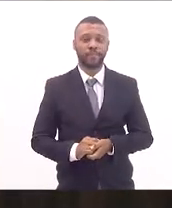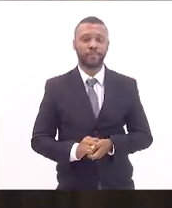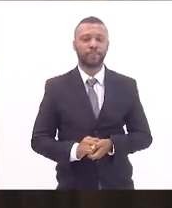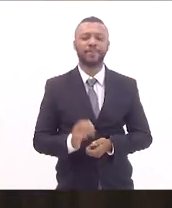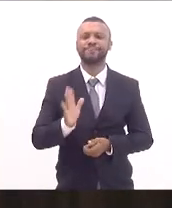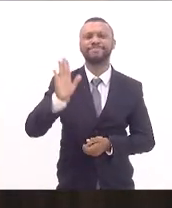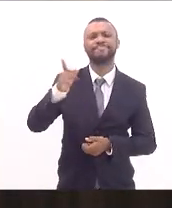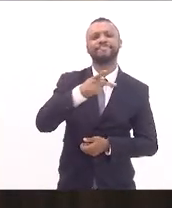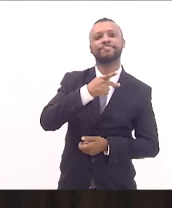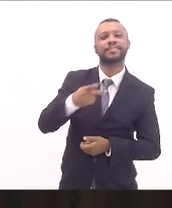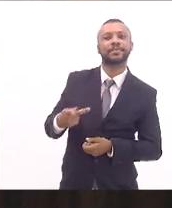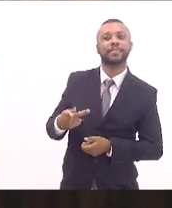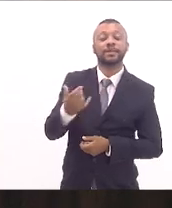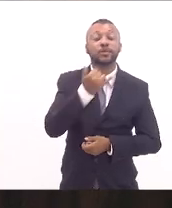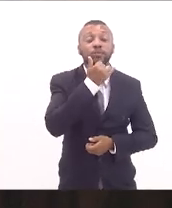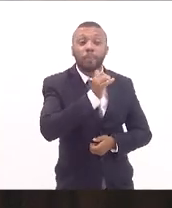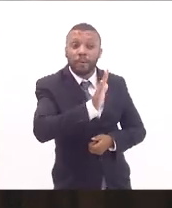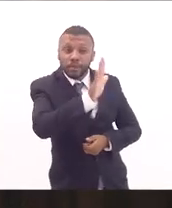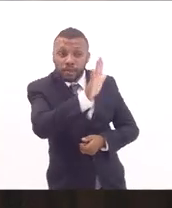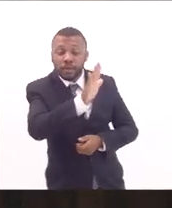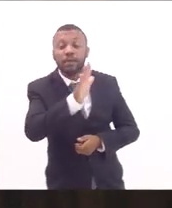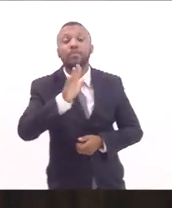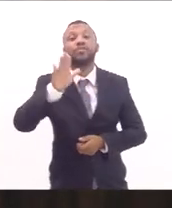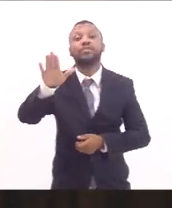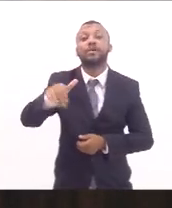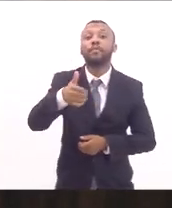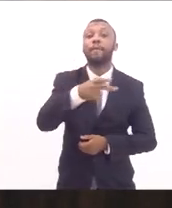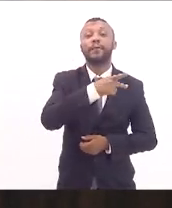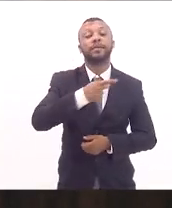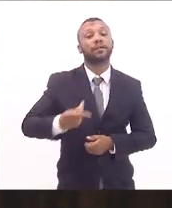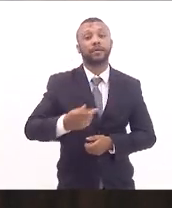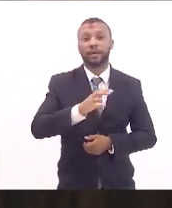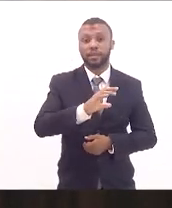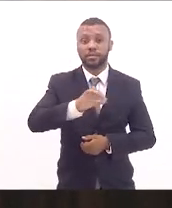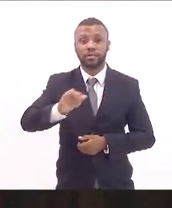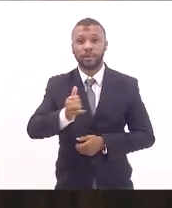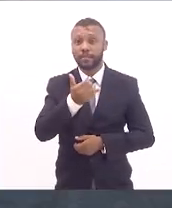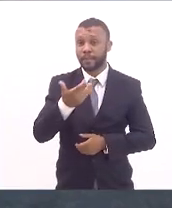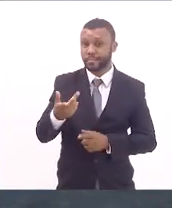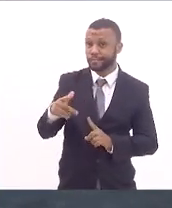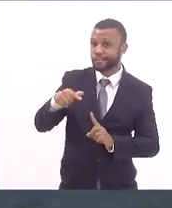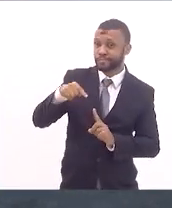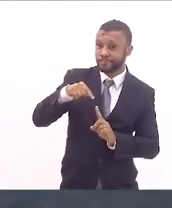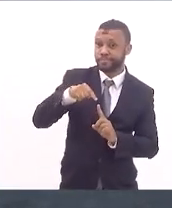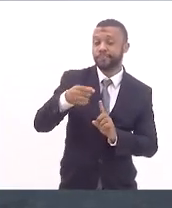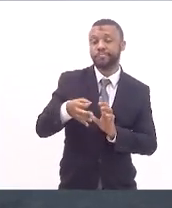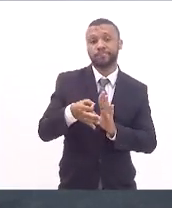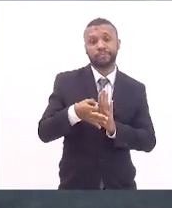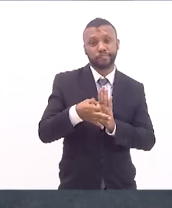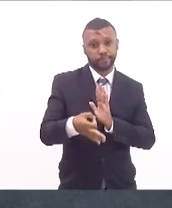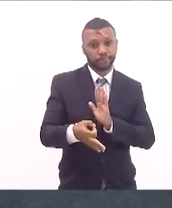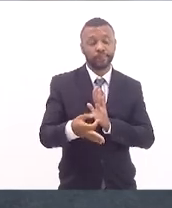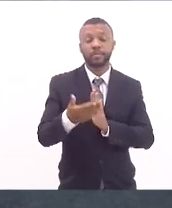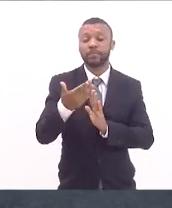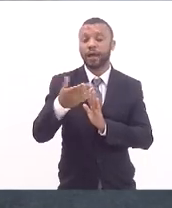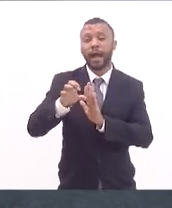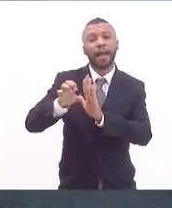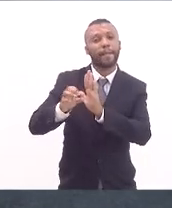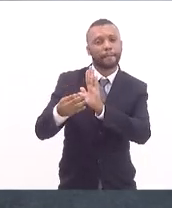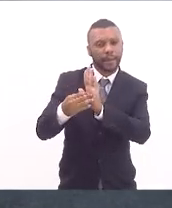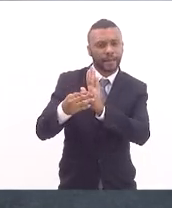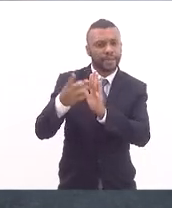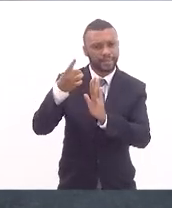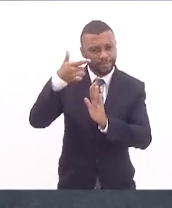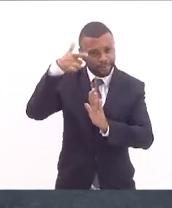o seu presente eu eu chamo o presidente da comissão de seleção utiliza para vestir aparecer emenda do deputado dos Paulo propõe